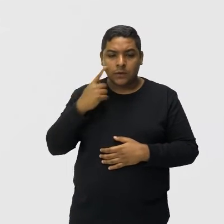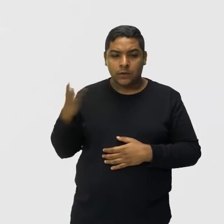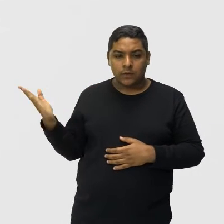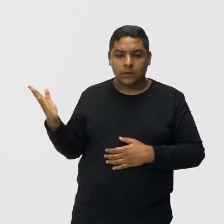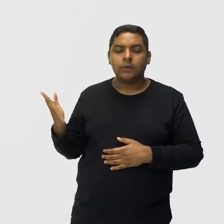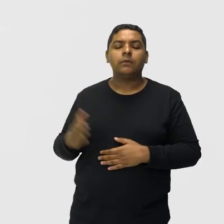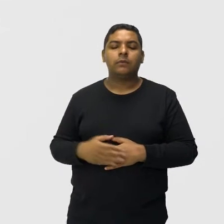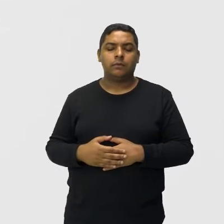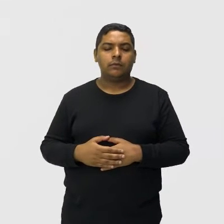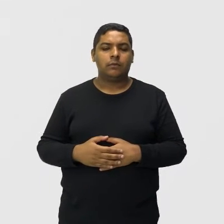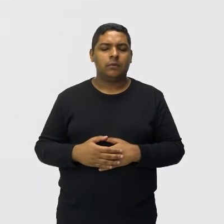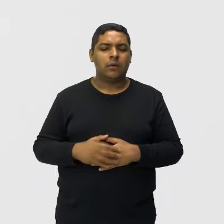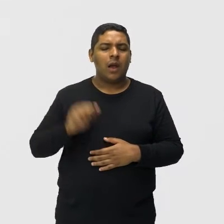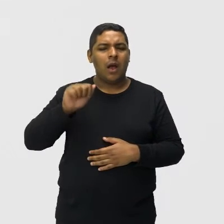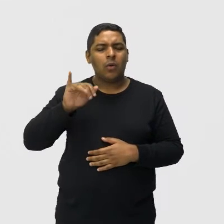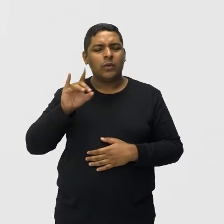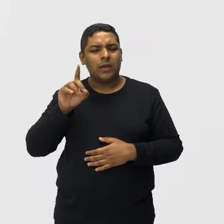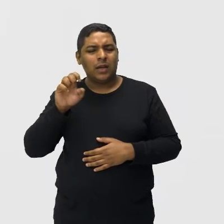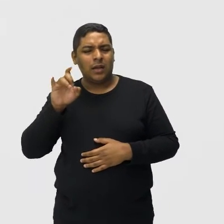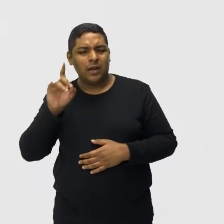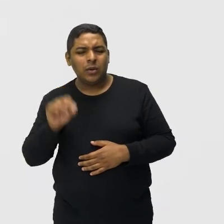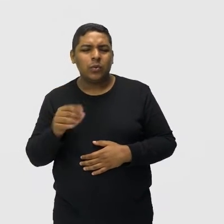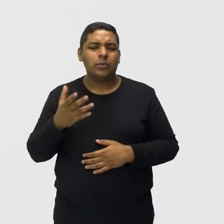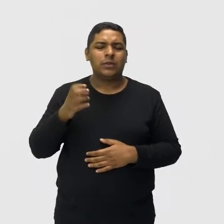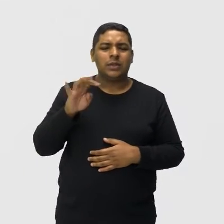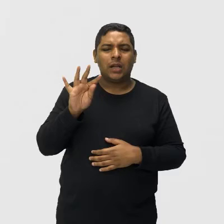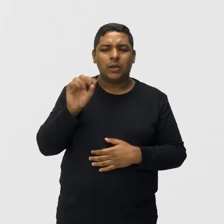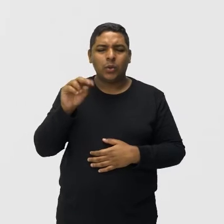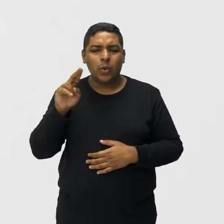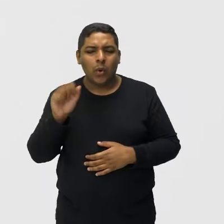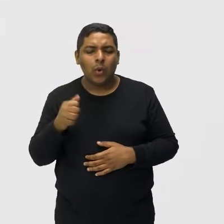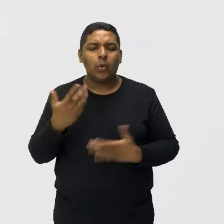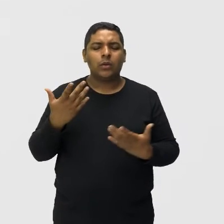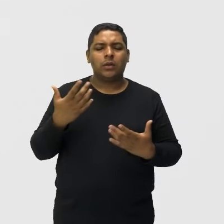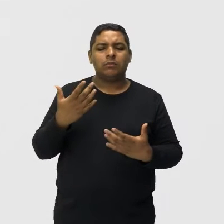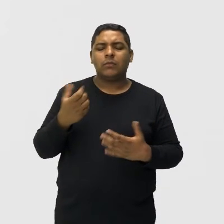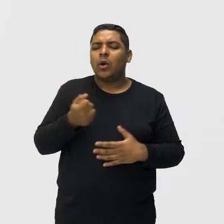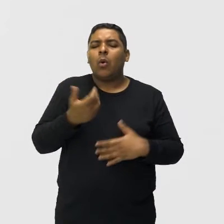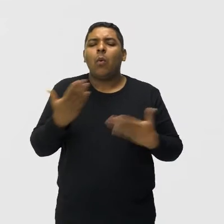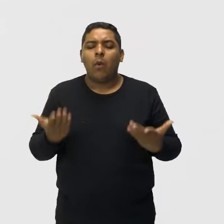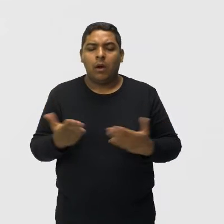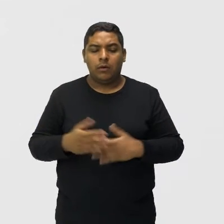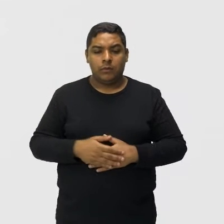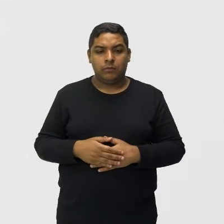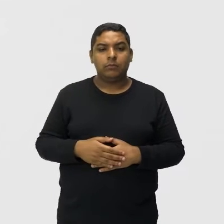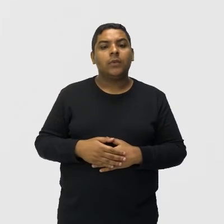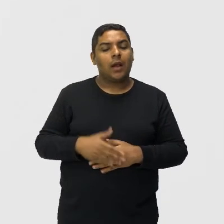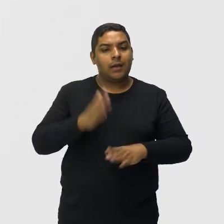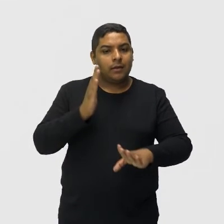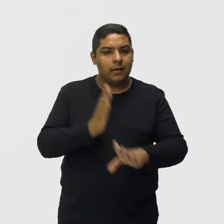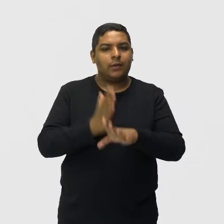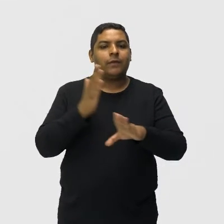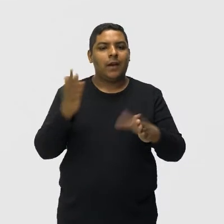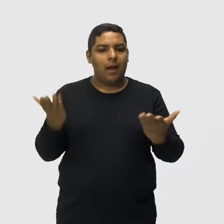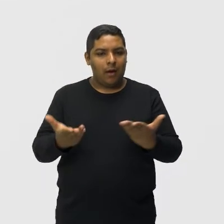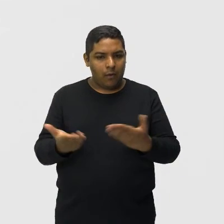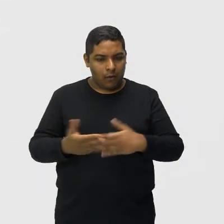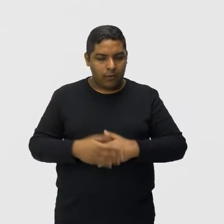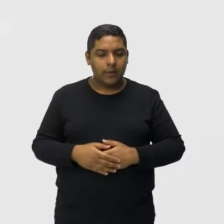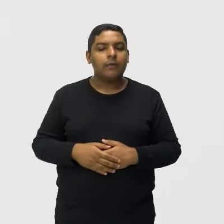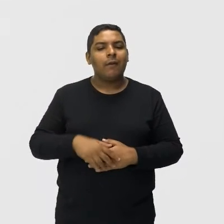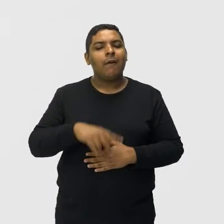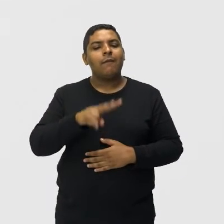tem que classificar. Será que ele é um aldeído? Será que ele é uma cetona? E aí, a partir dessa identificação, dessa classificação, você